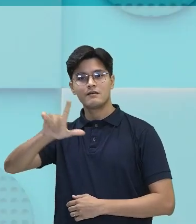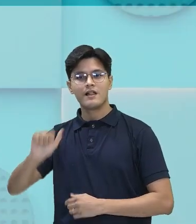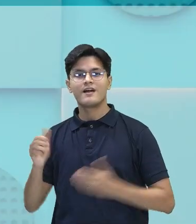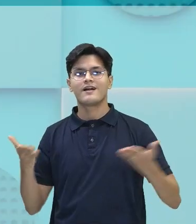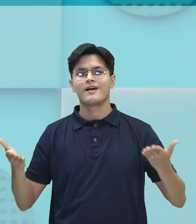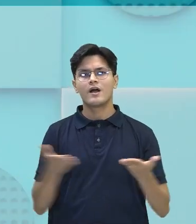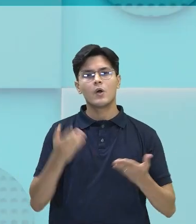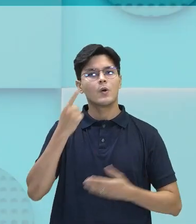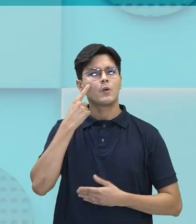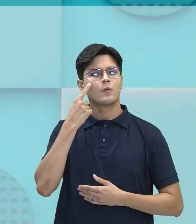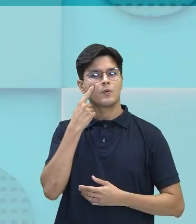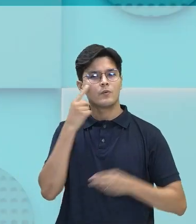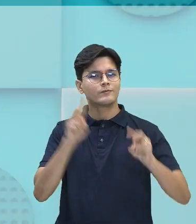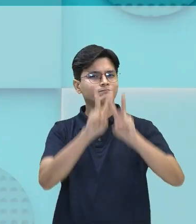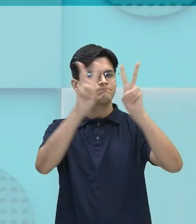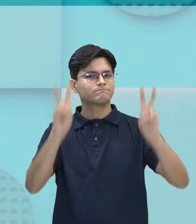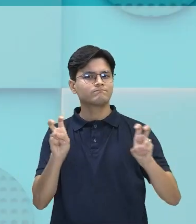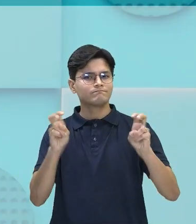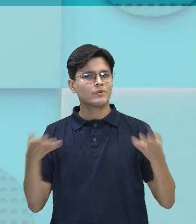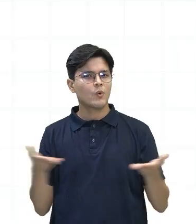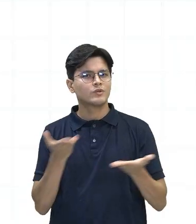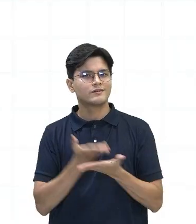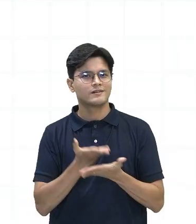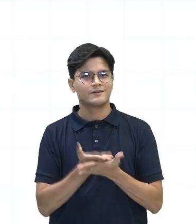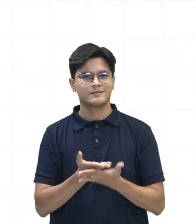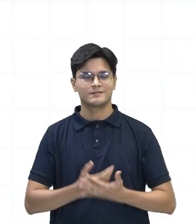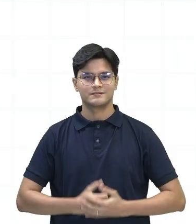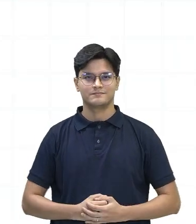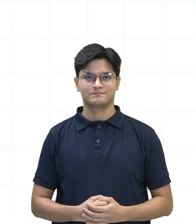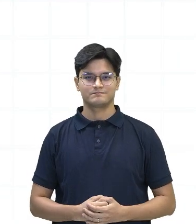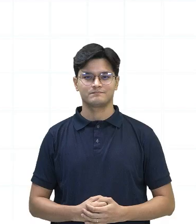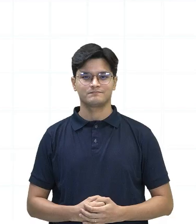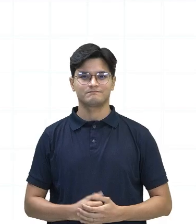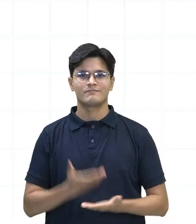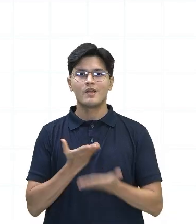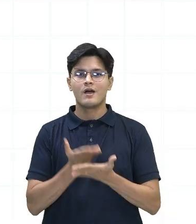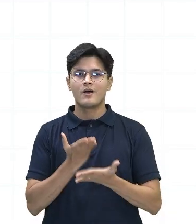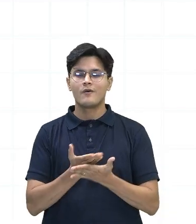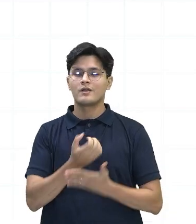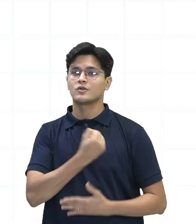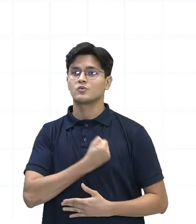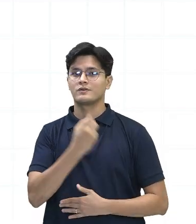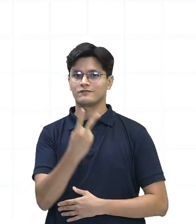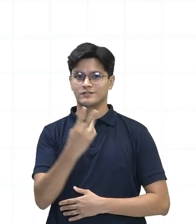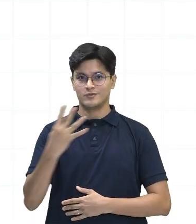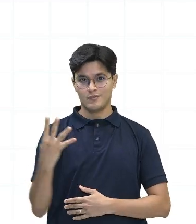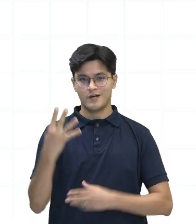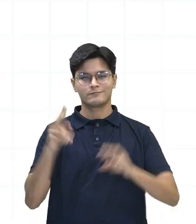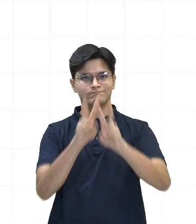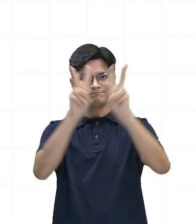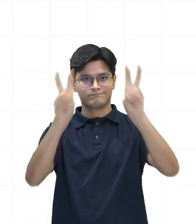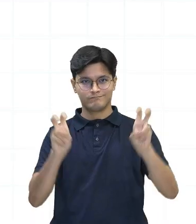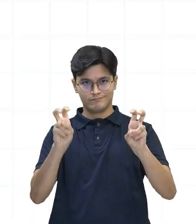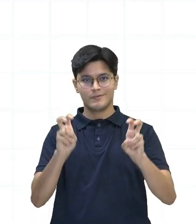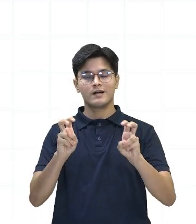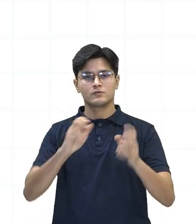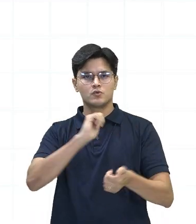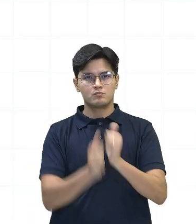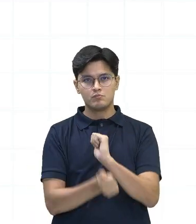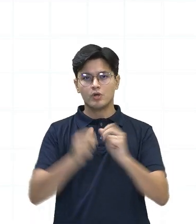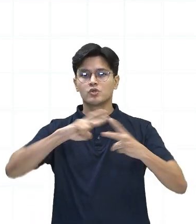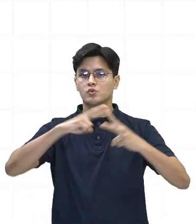fazer a leitura do objeto de conhecimento da nossa aula. Aula 24, objeto de conhecimento, lutas do